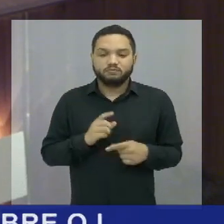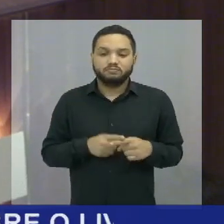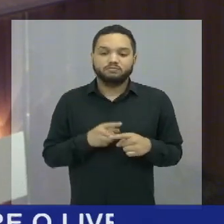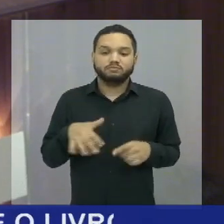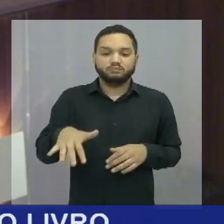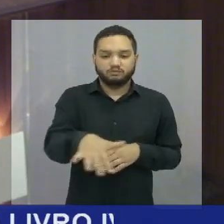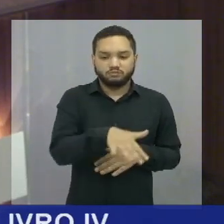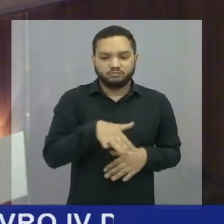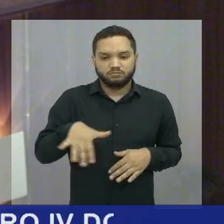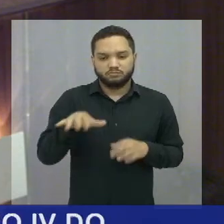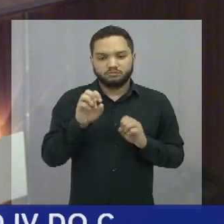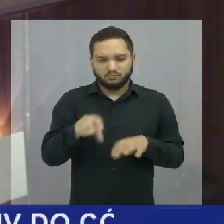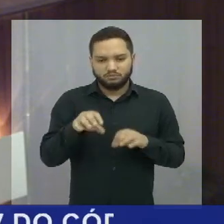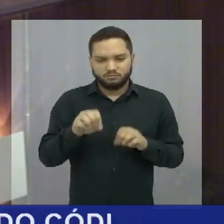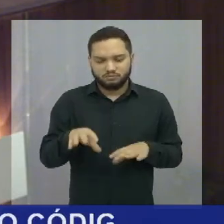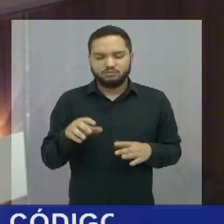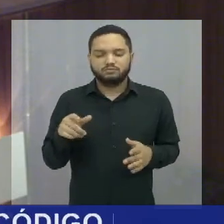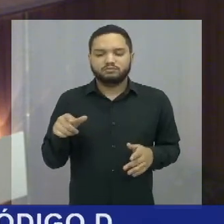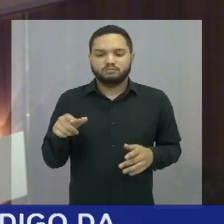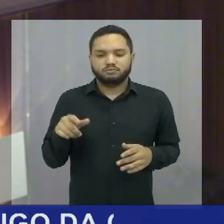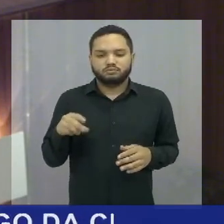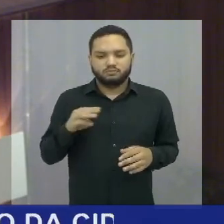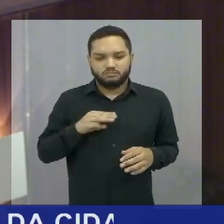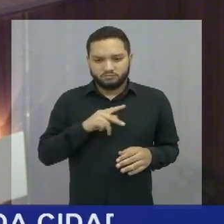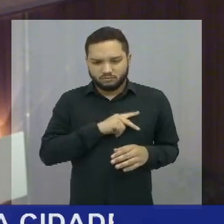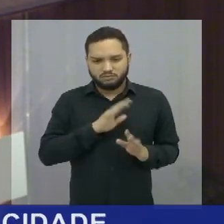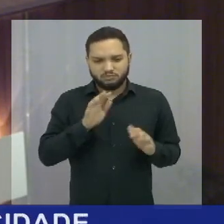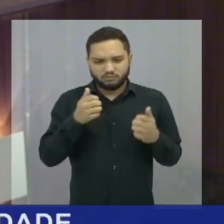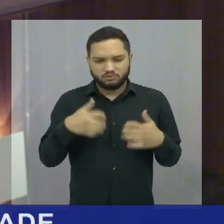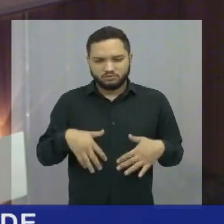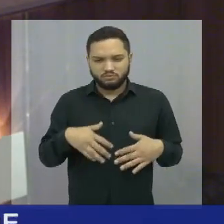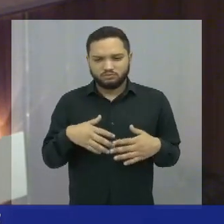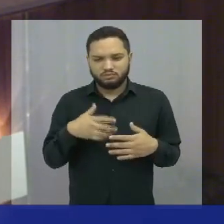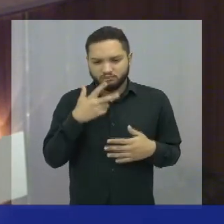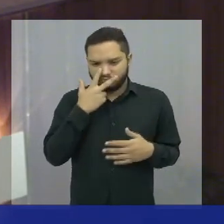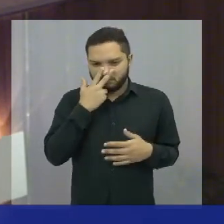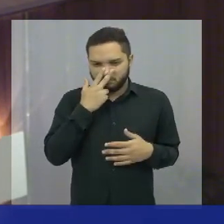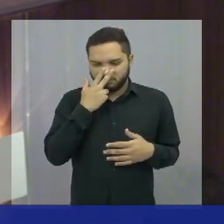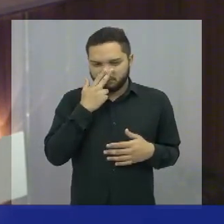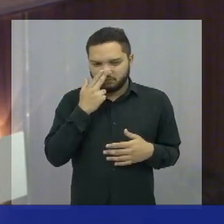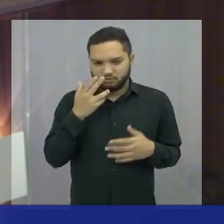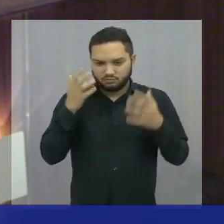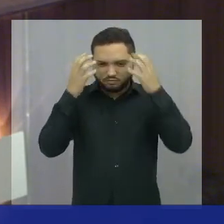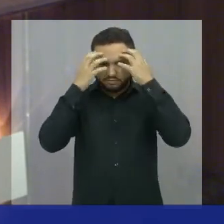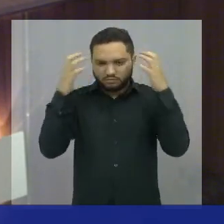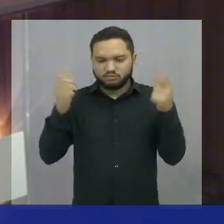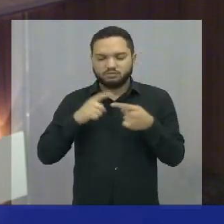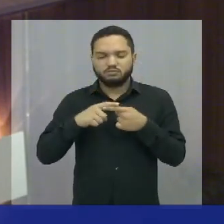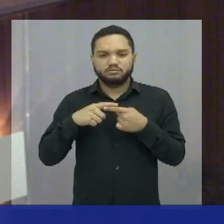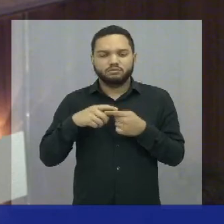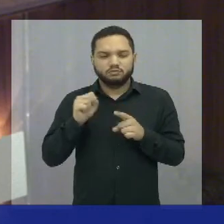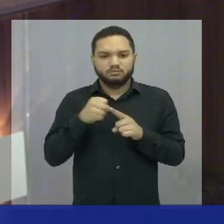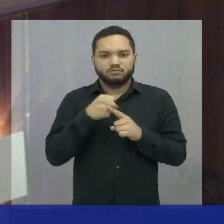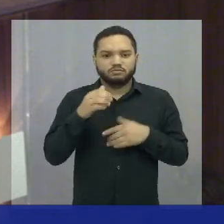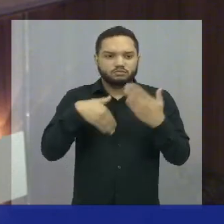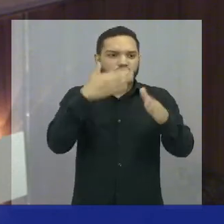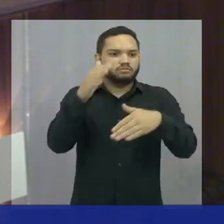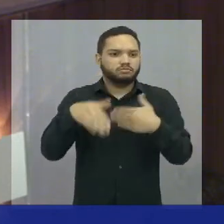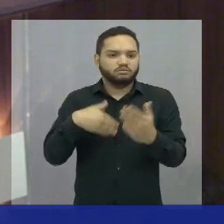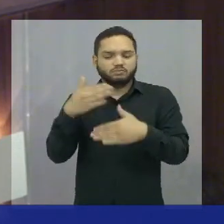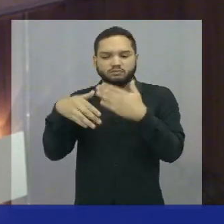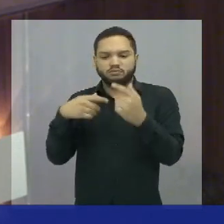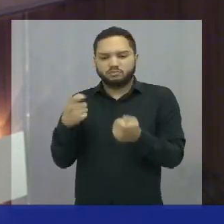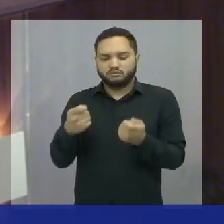educação, eu acho que o Ministério Público também, eu acho que o Serviço Público também, está meio estressante, porque a sociedade está evoluindo muito e as mudanças são grandes, a gente